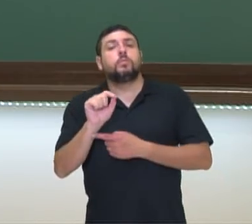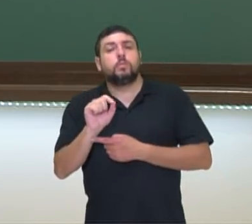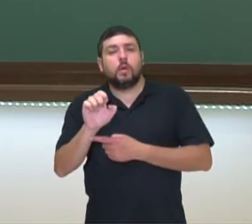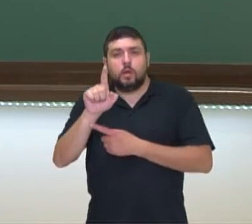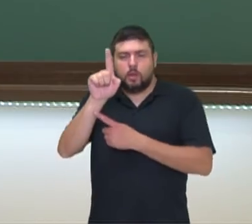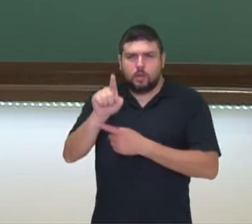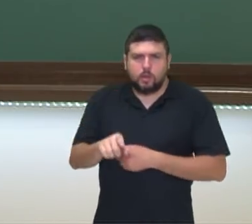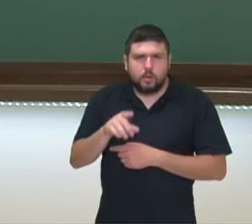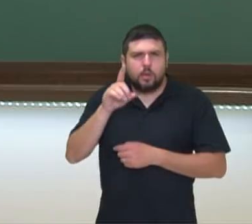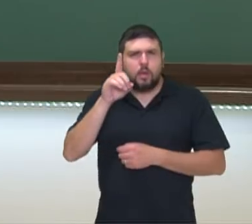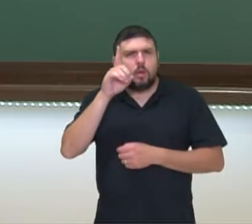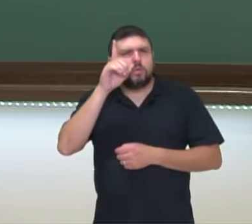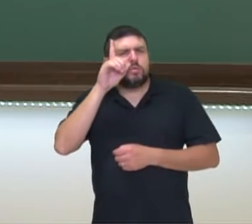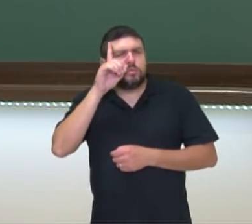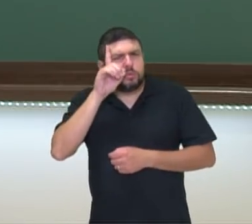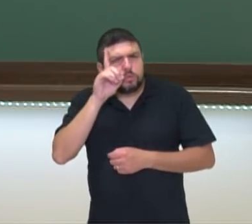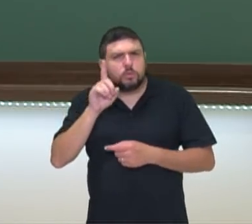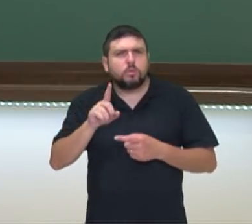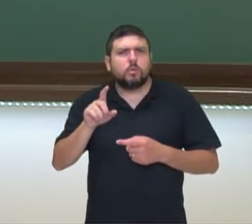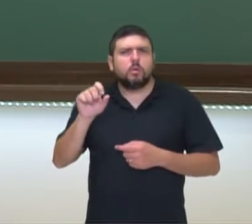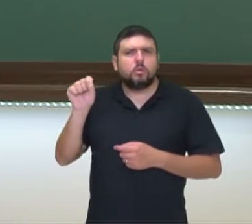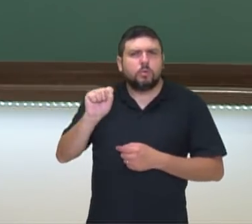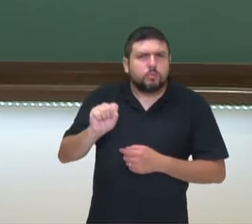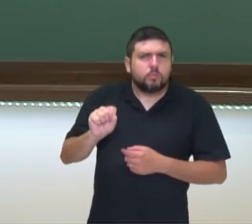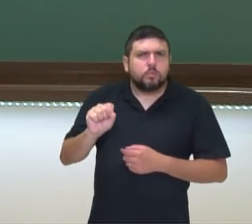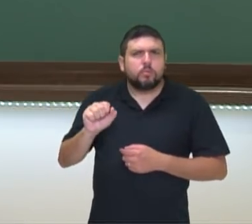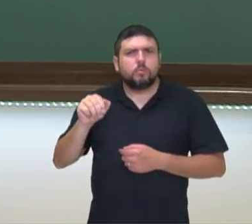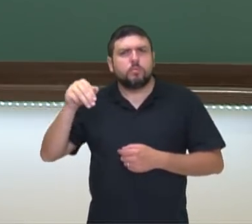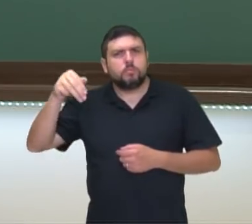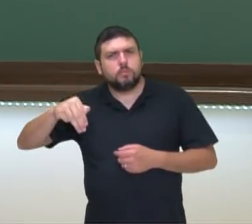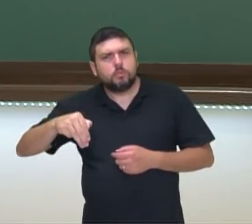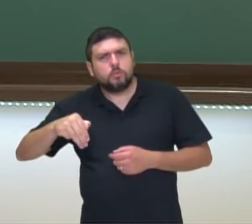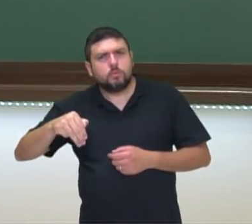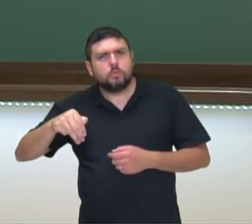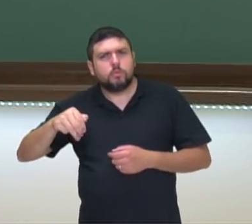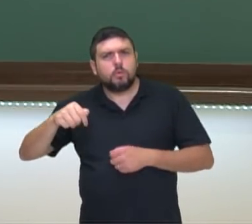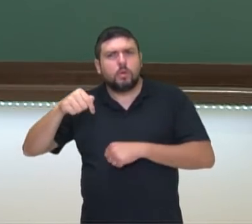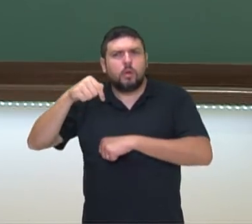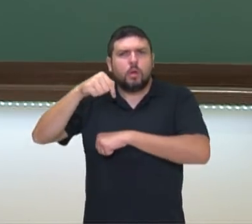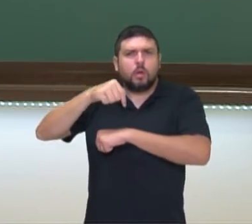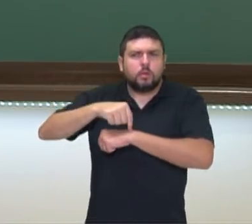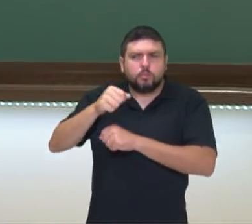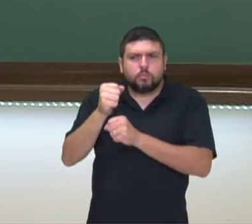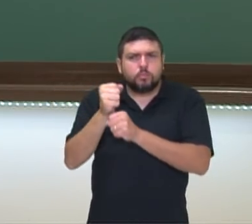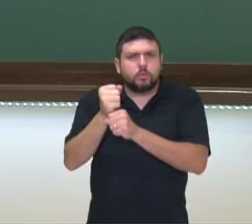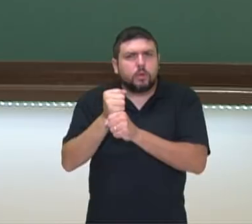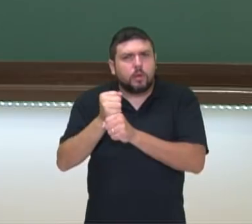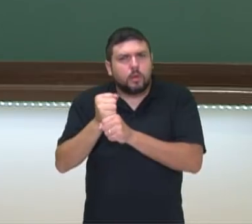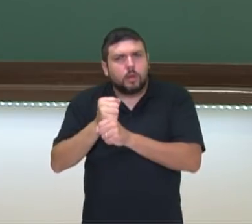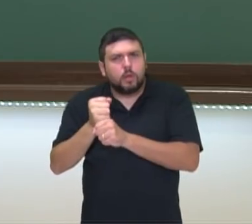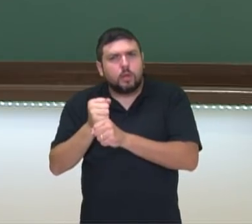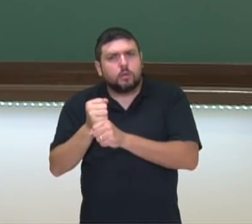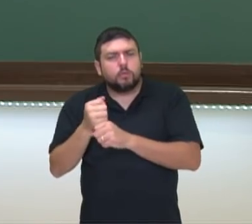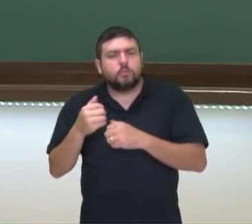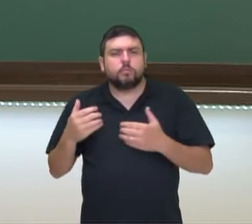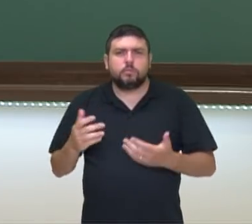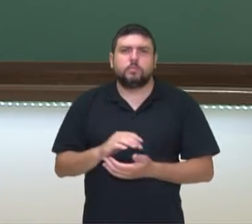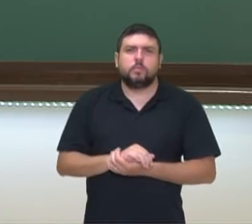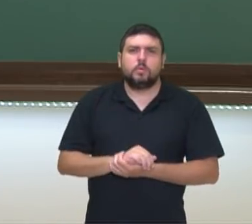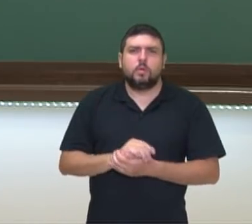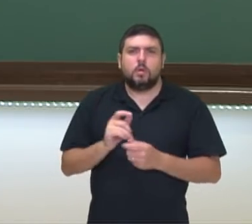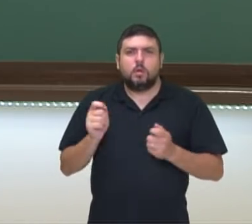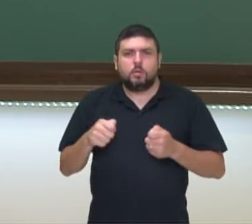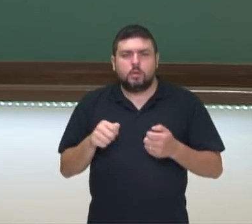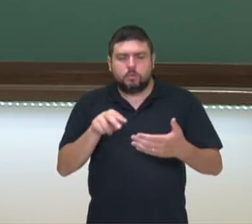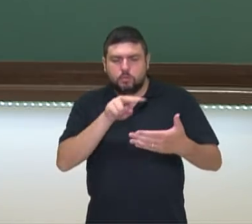a dias, a segundos, a minutos, a tempo, como ano, como época, em que você consegue